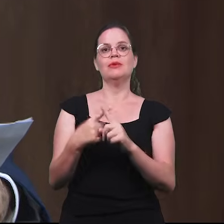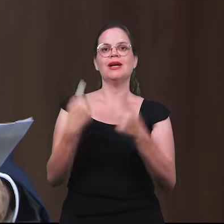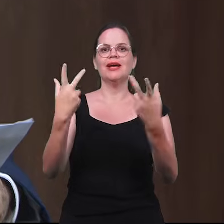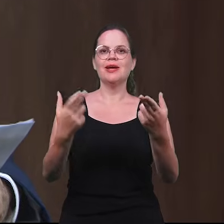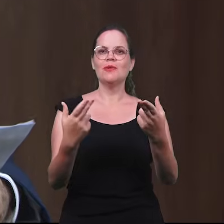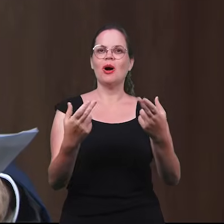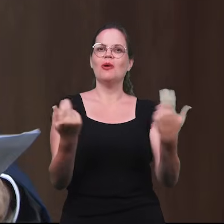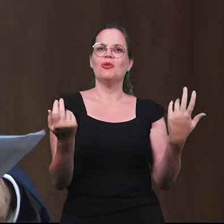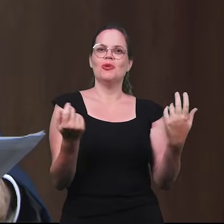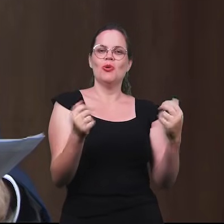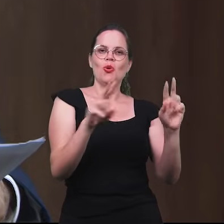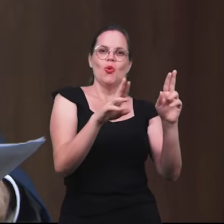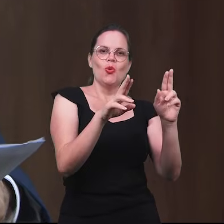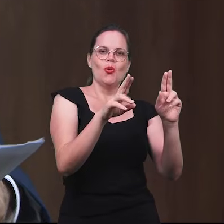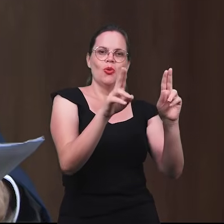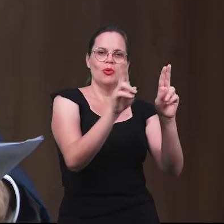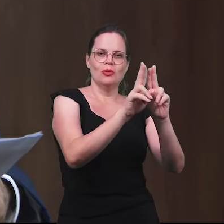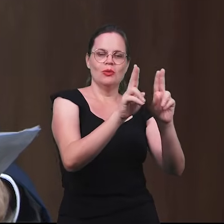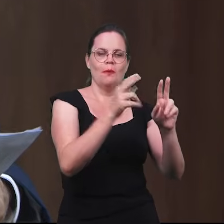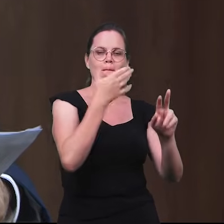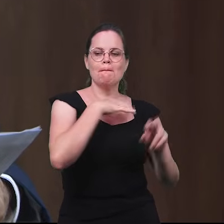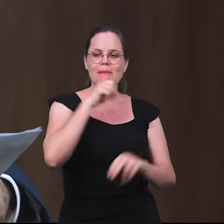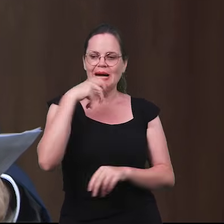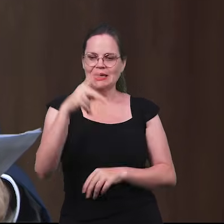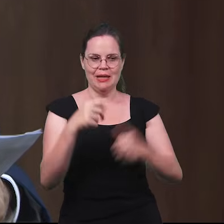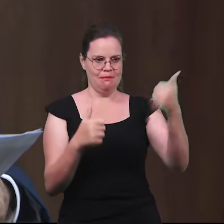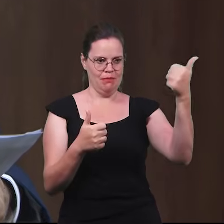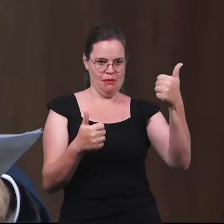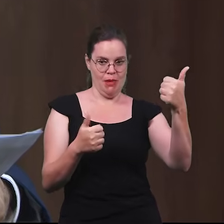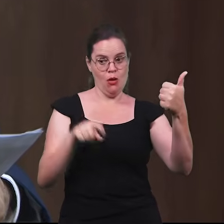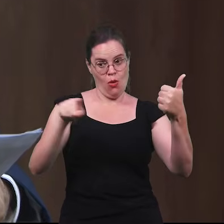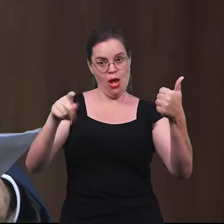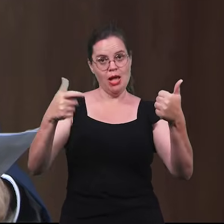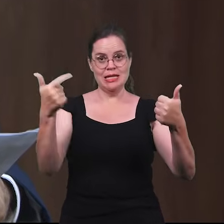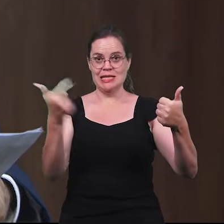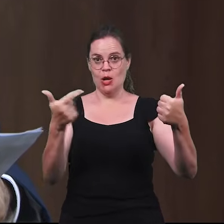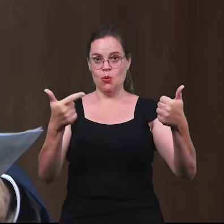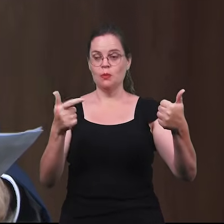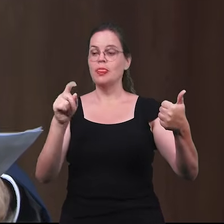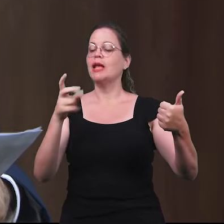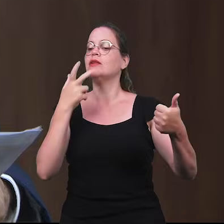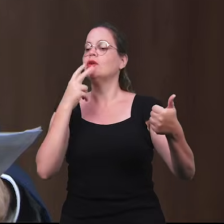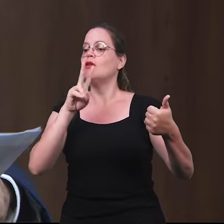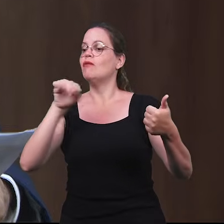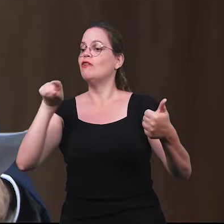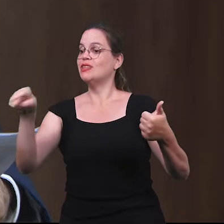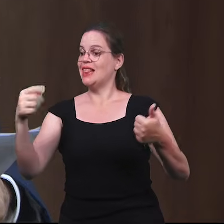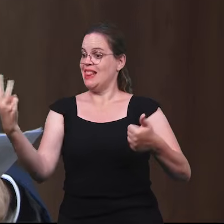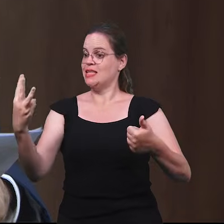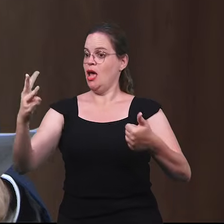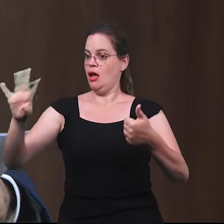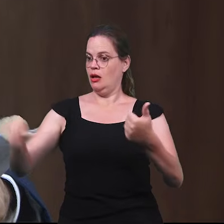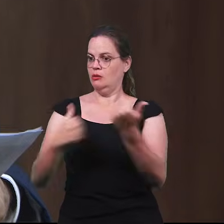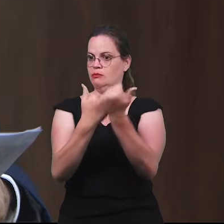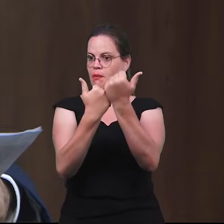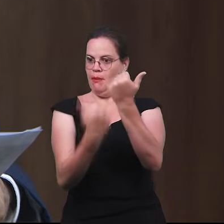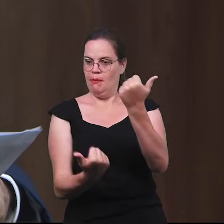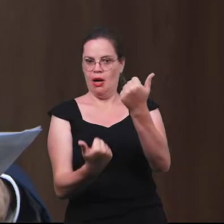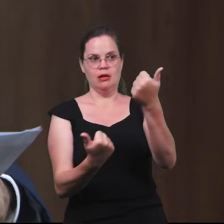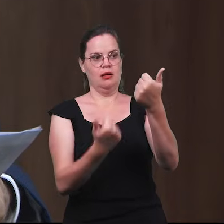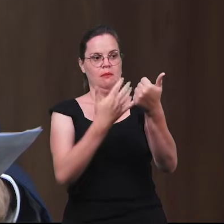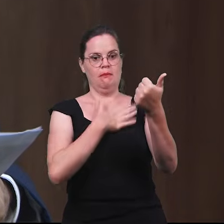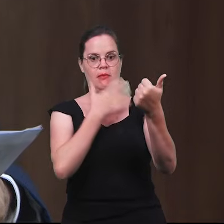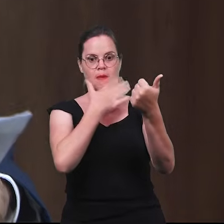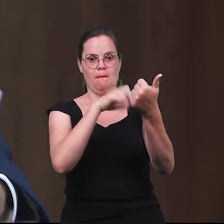era o número 1, ele era o número 2, e ele ofereceu a terceira posição a quem decifrasse